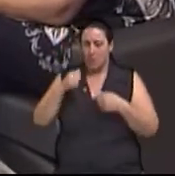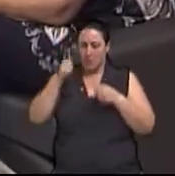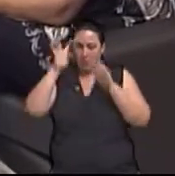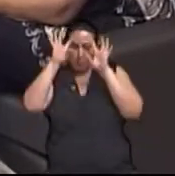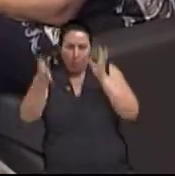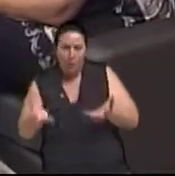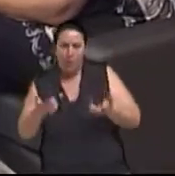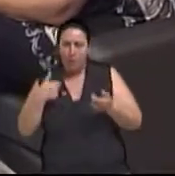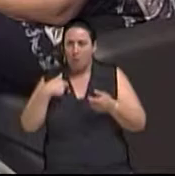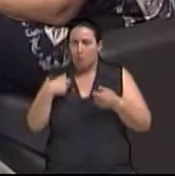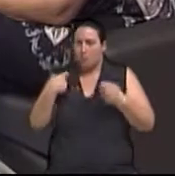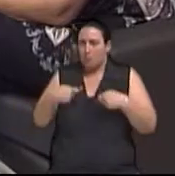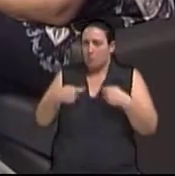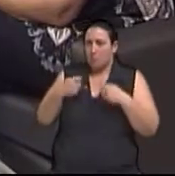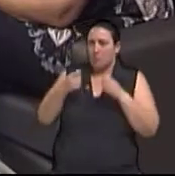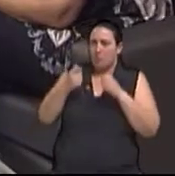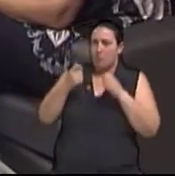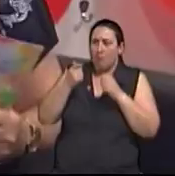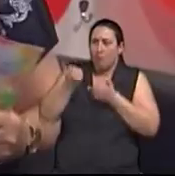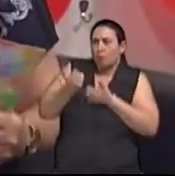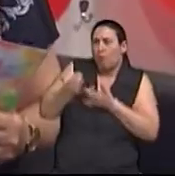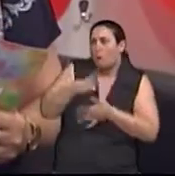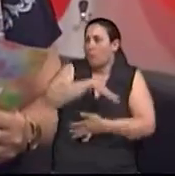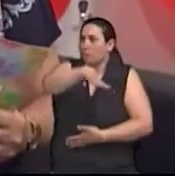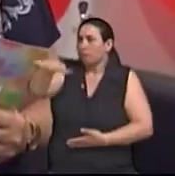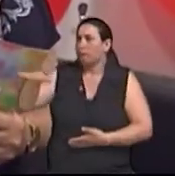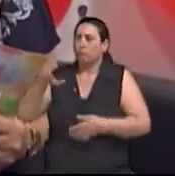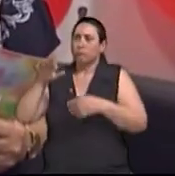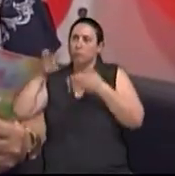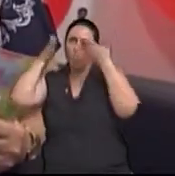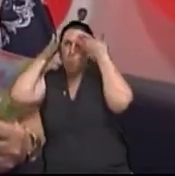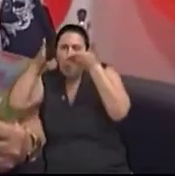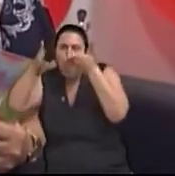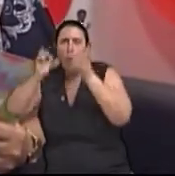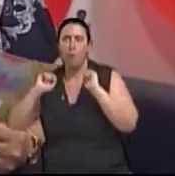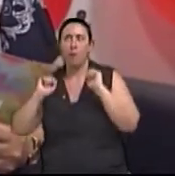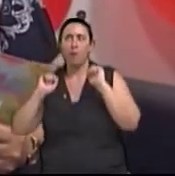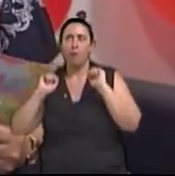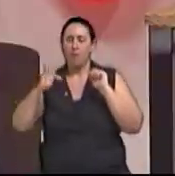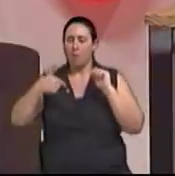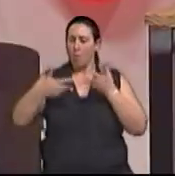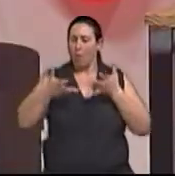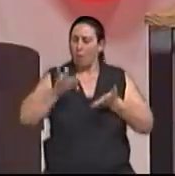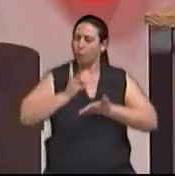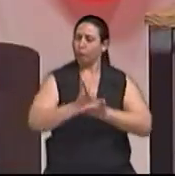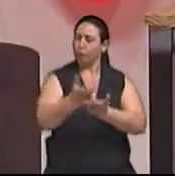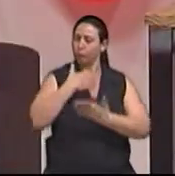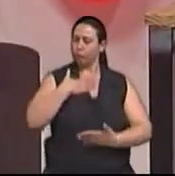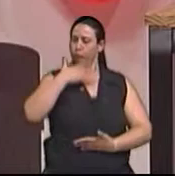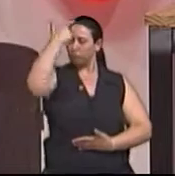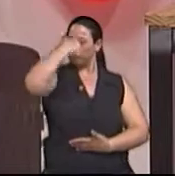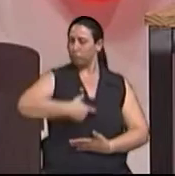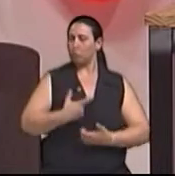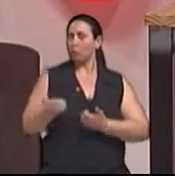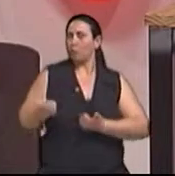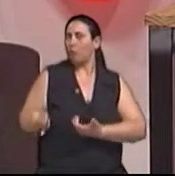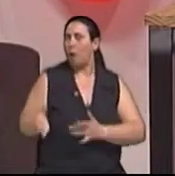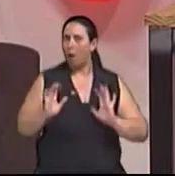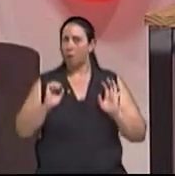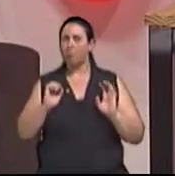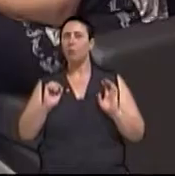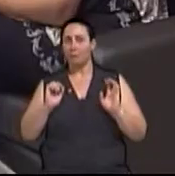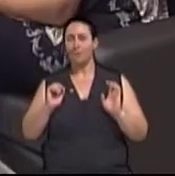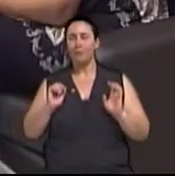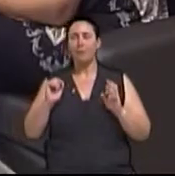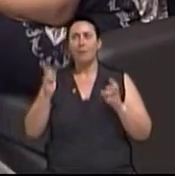valoriza ou valoriza muito mais o jovem o permanecer jovem esta angústia de permanecer com